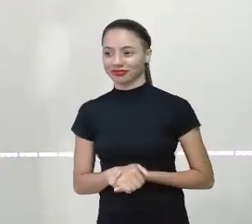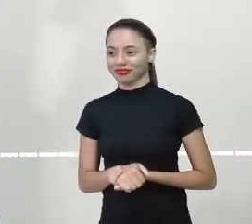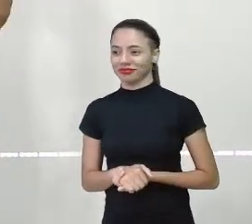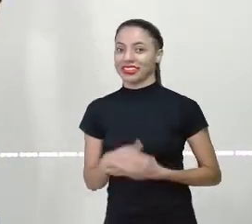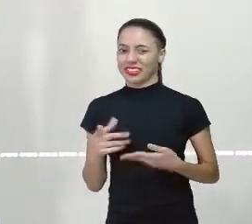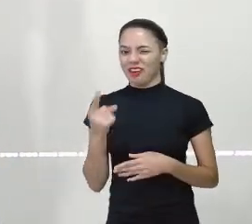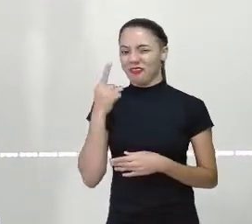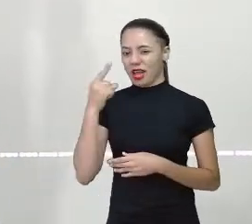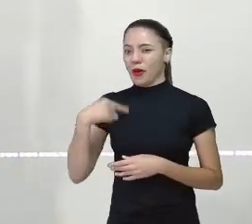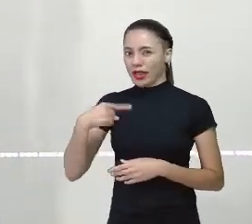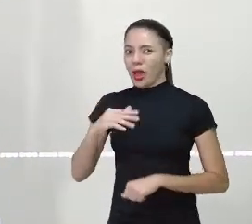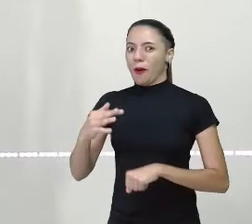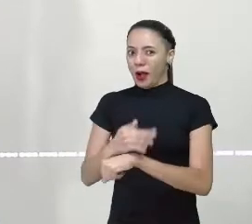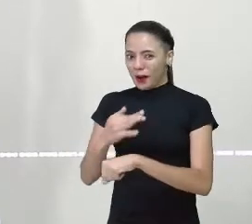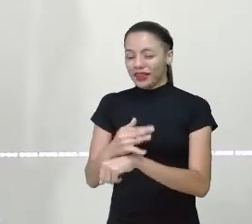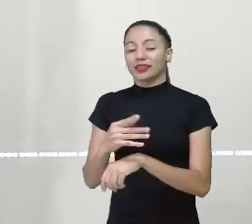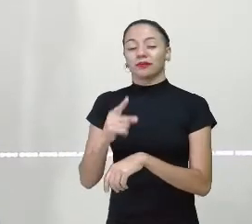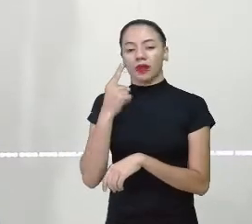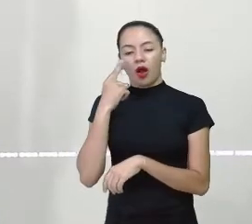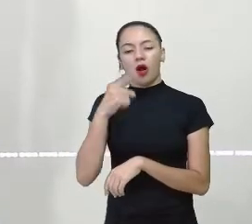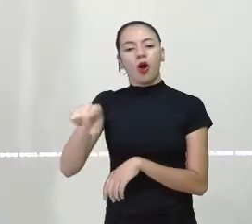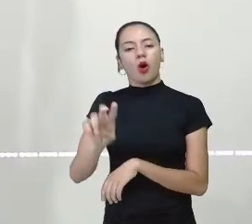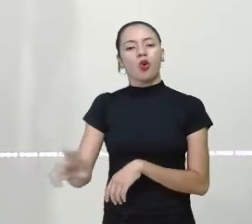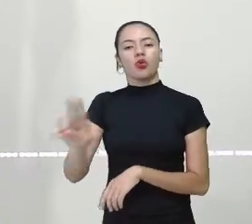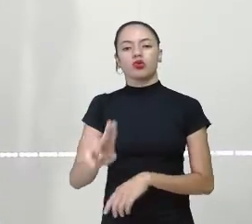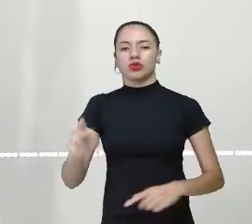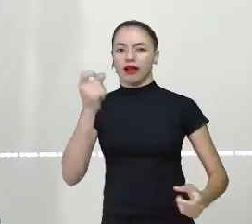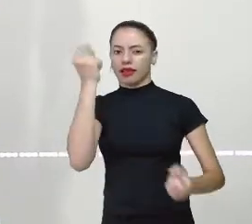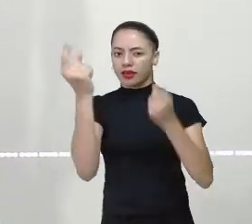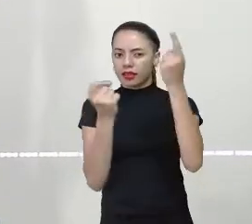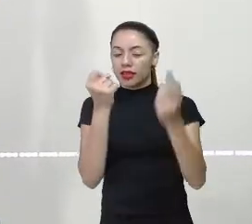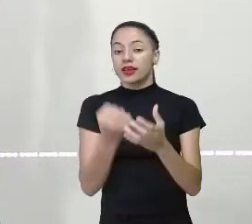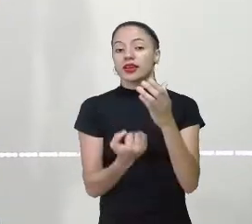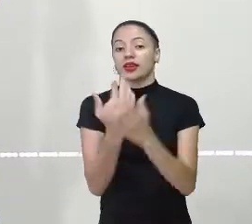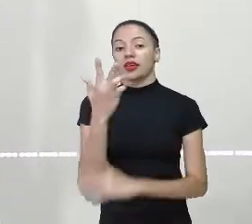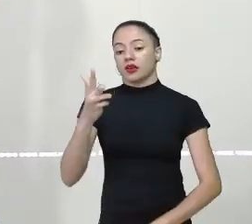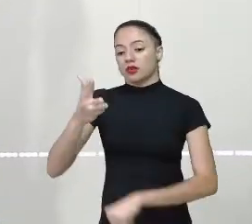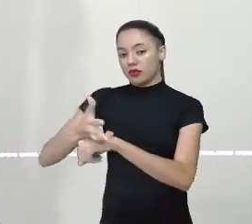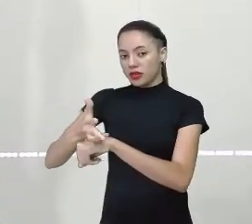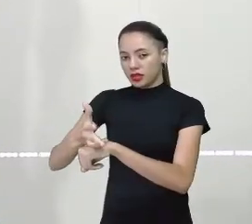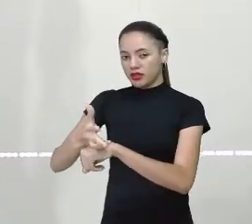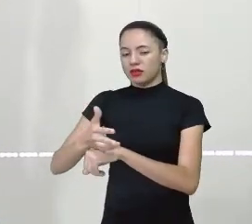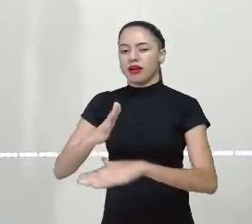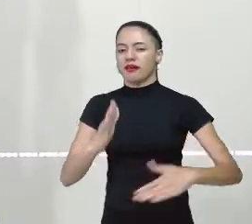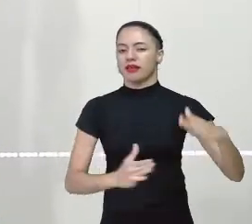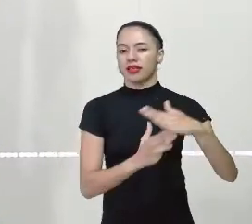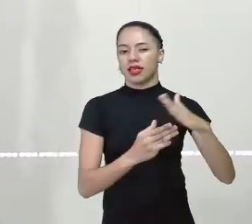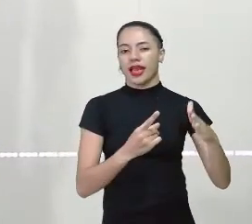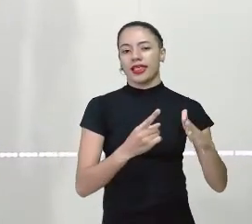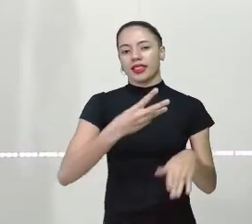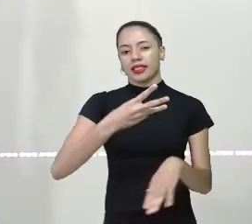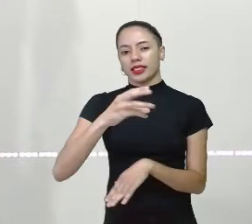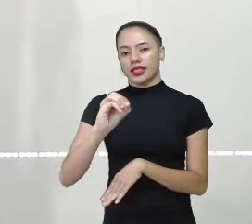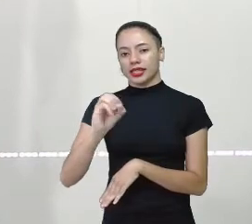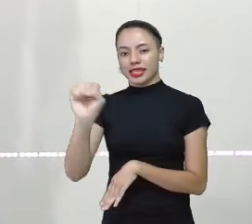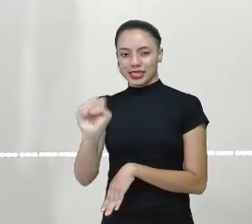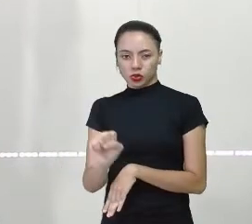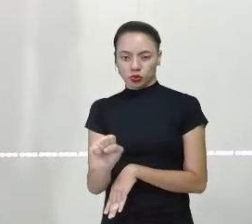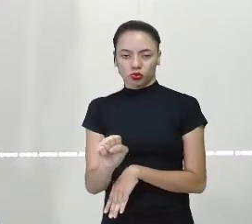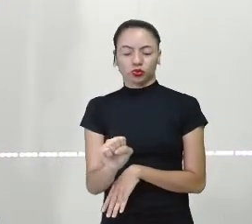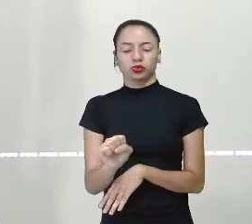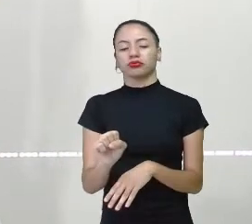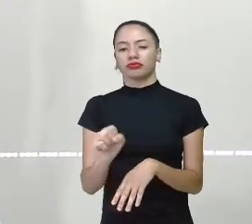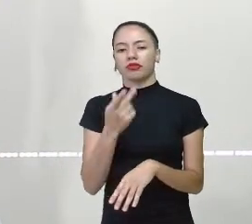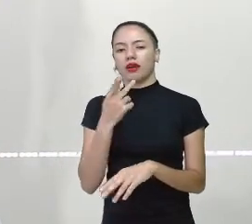aguento? Usem a criatividade de vocês e façam um vídeo de até 30 segundos com o